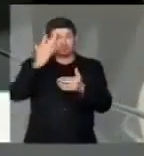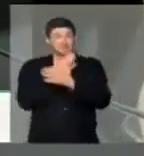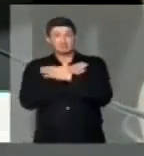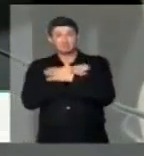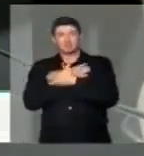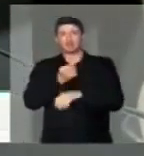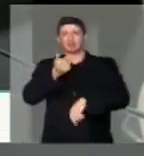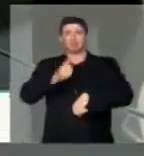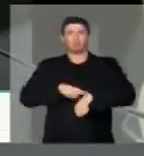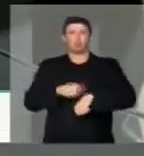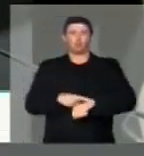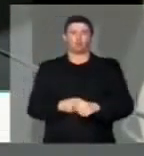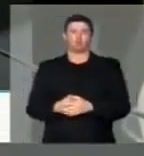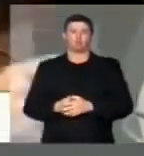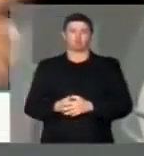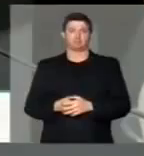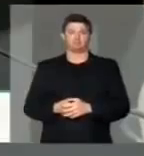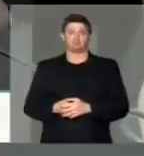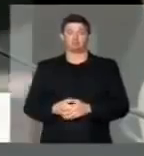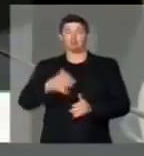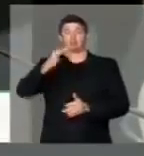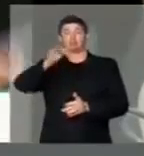O PT continua o mesmo.